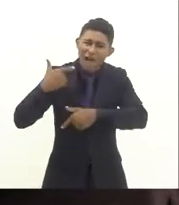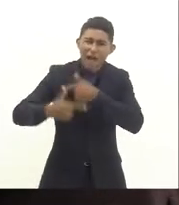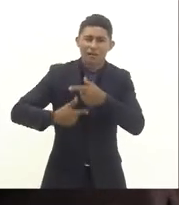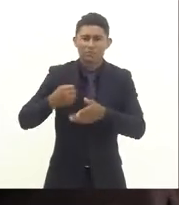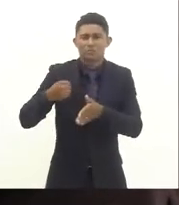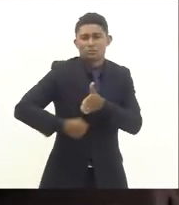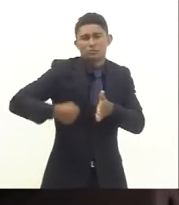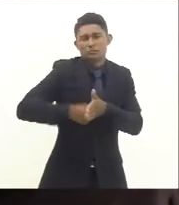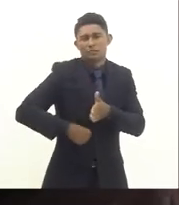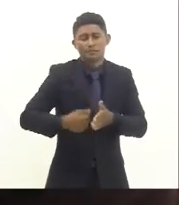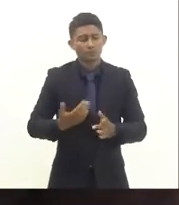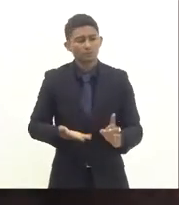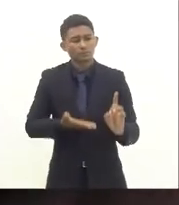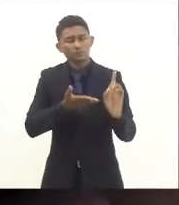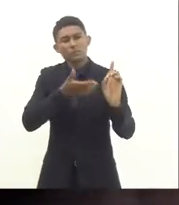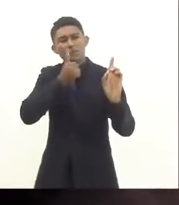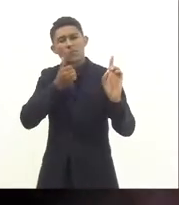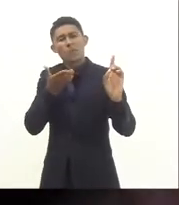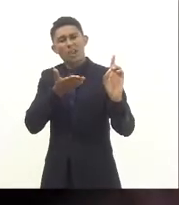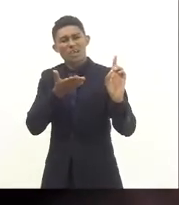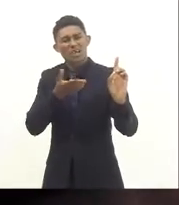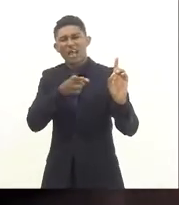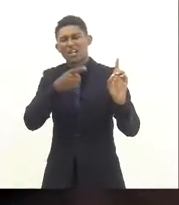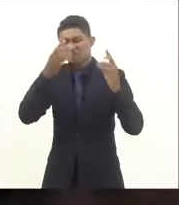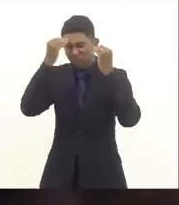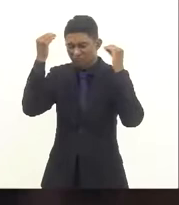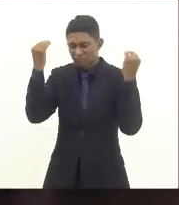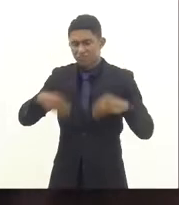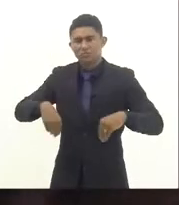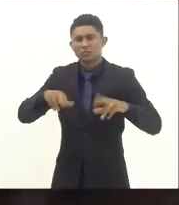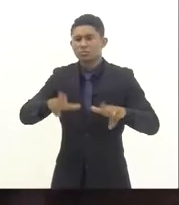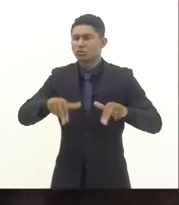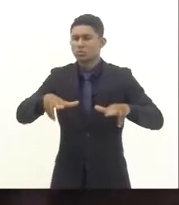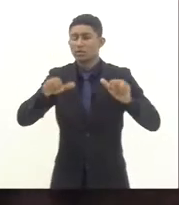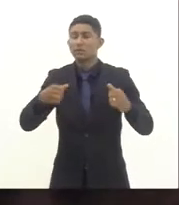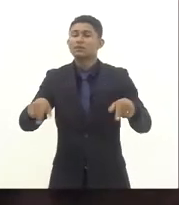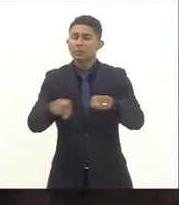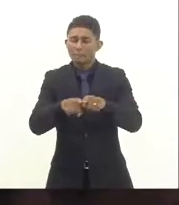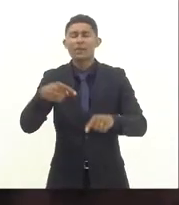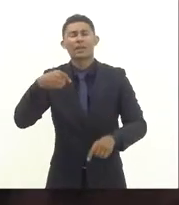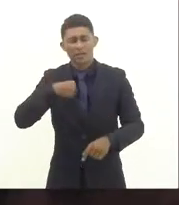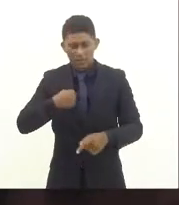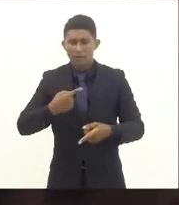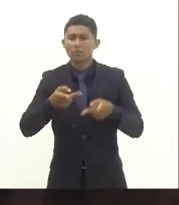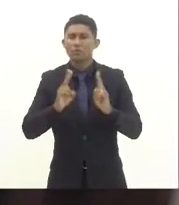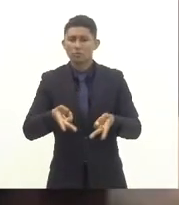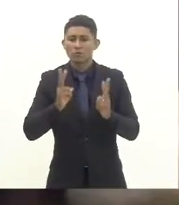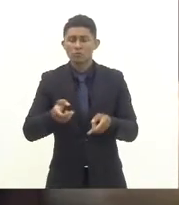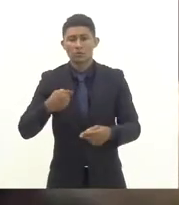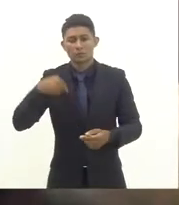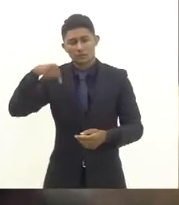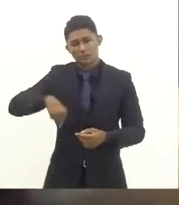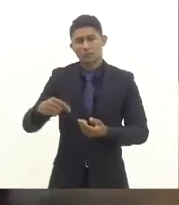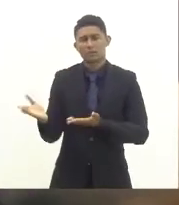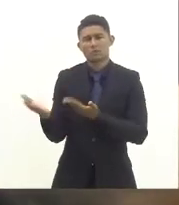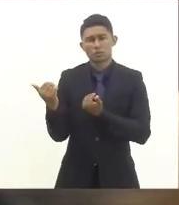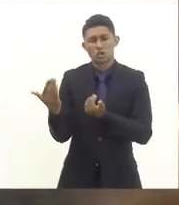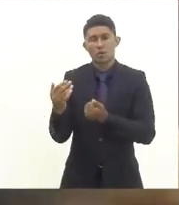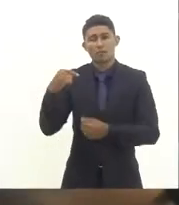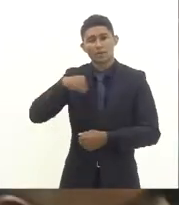Benedita senhor presidente que jamais desistiu da luta eu sigo aqui uma jovem ocupando uma vaga no